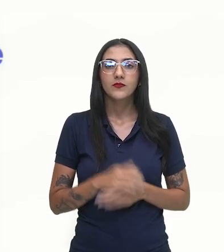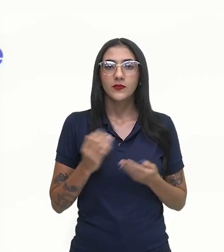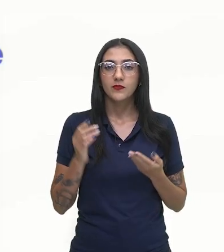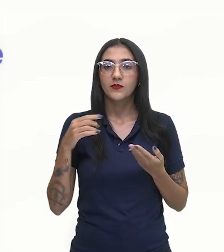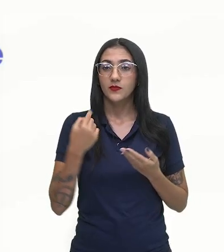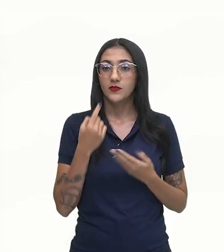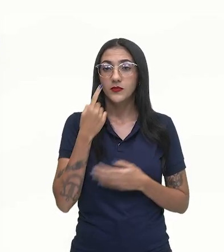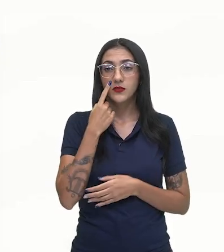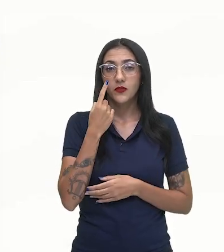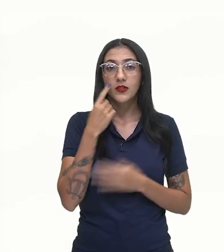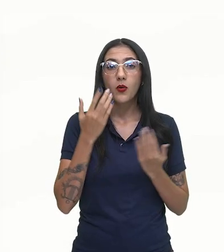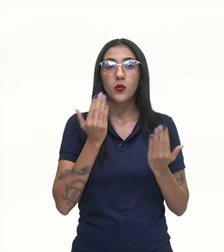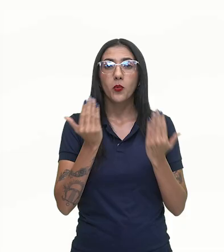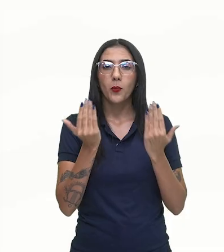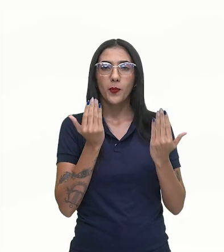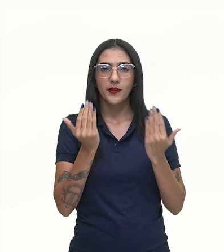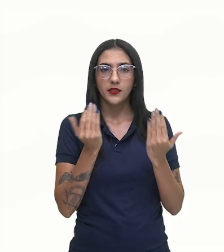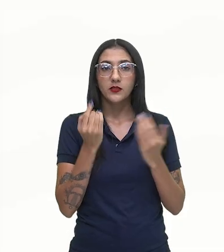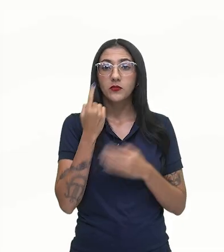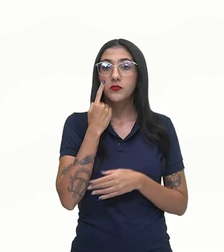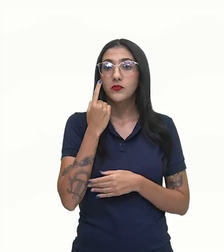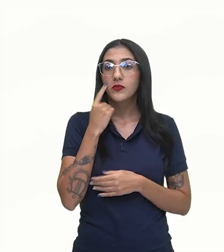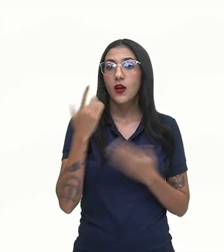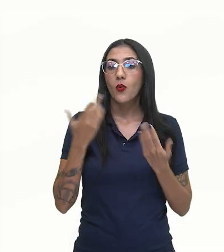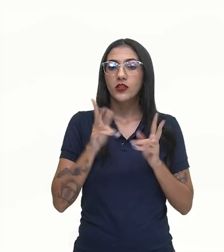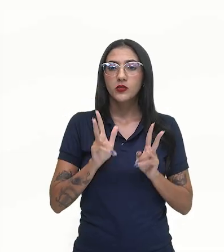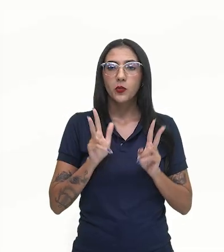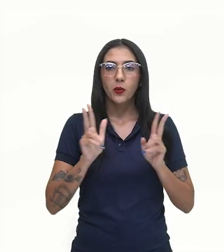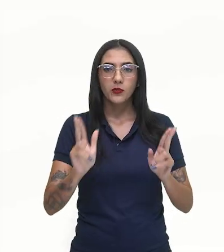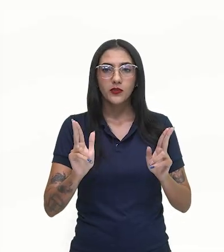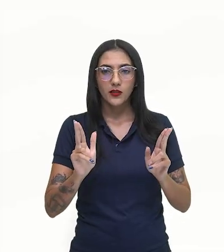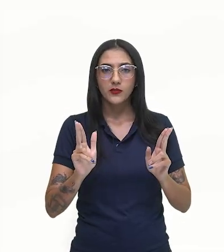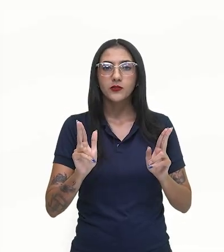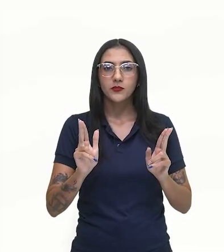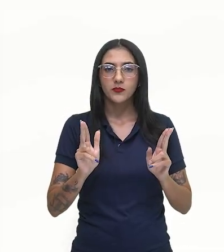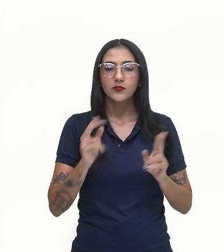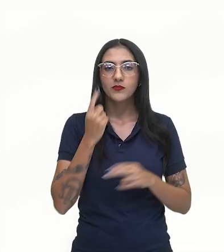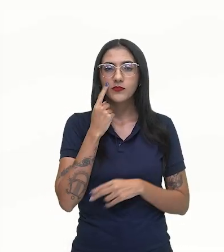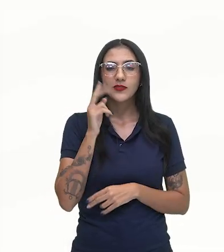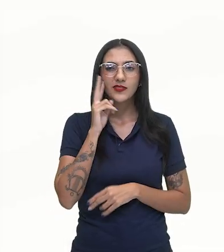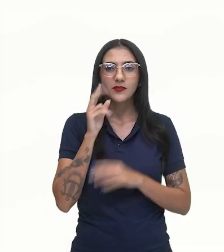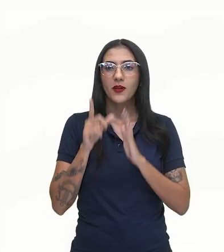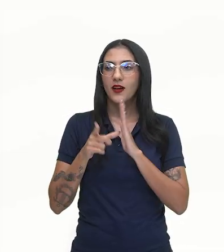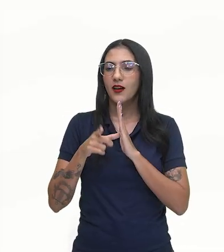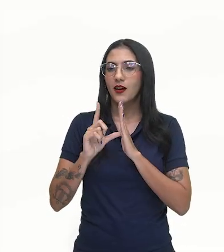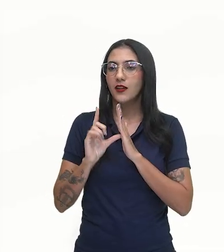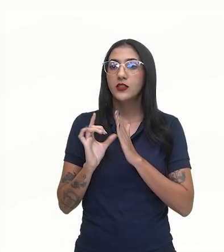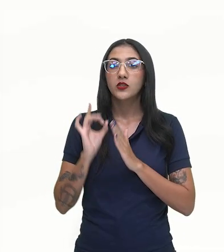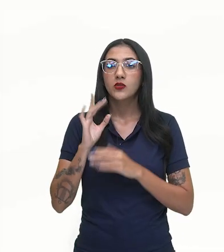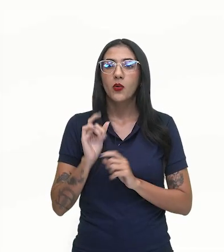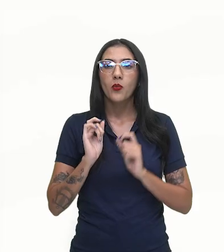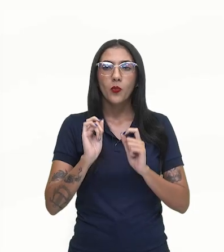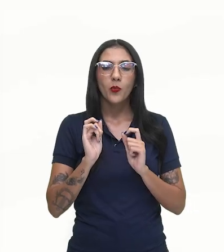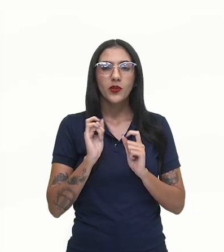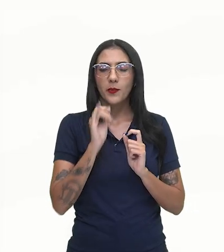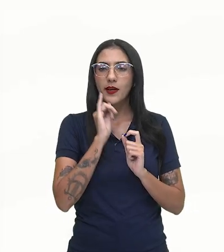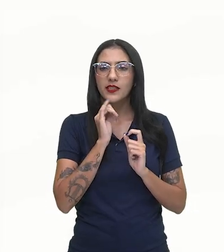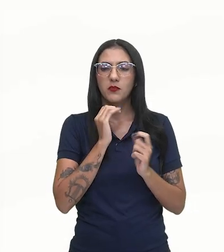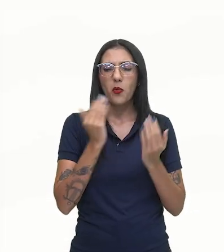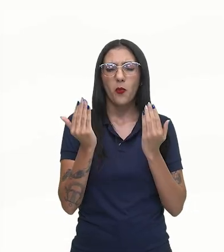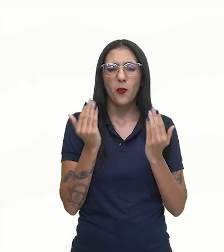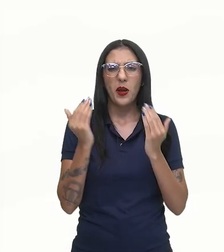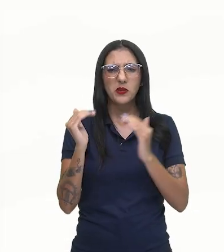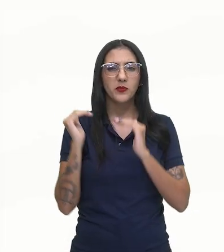né? Vamos ver agora aqui o comparativo de igualdade. Estávamos vendo o comparativo de